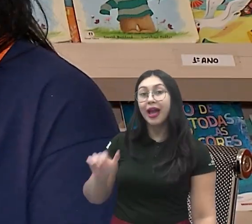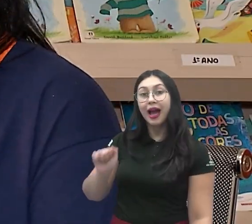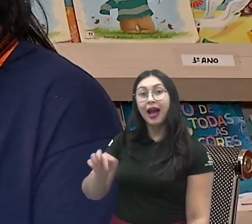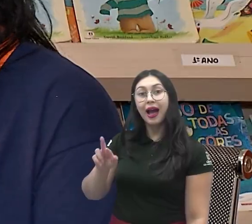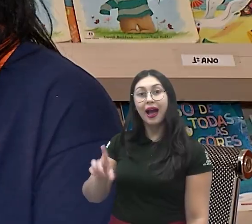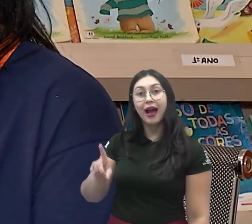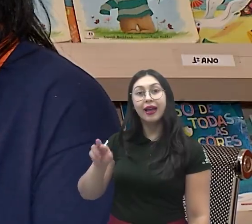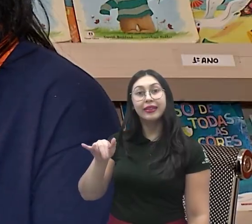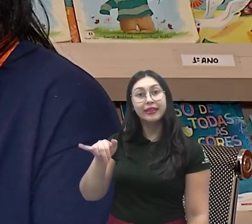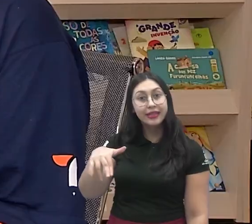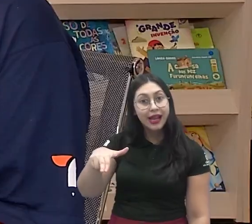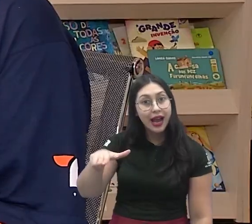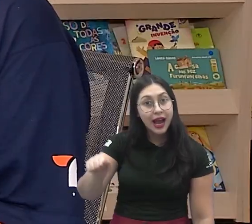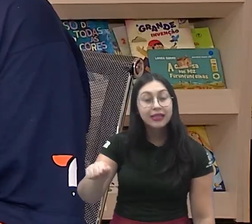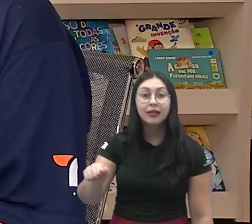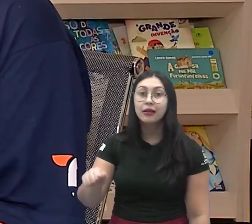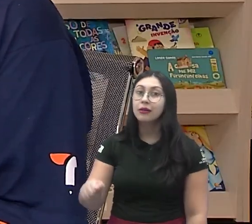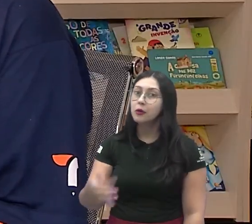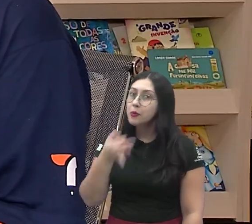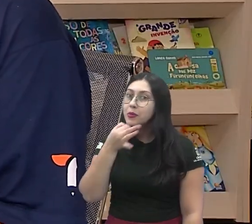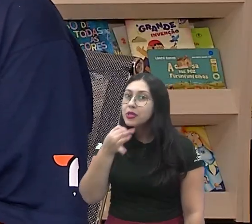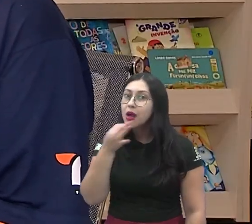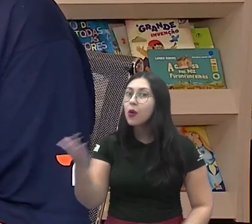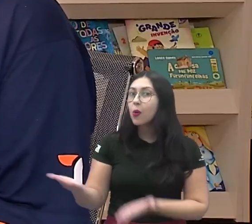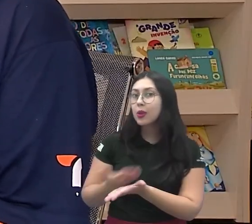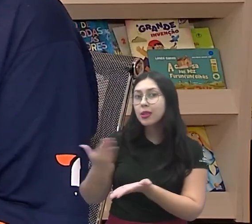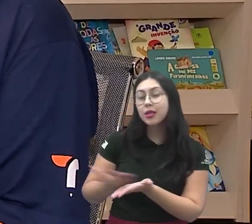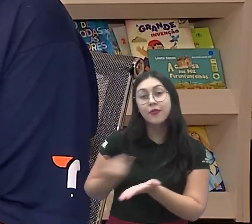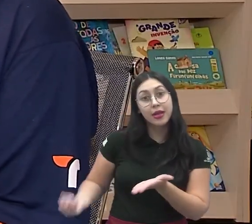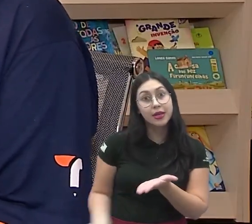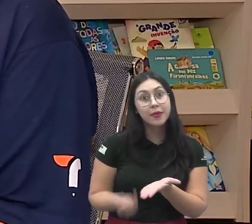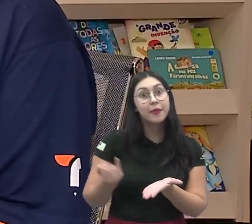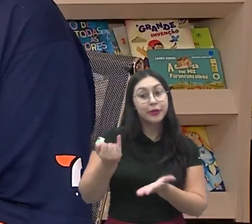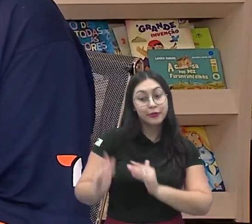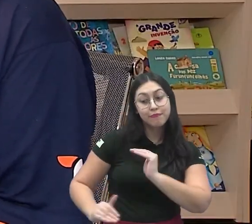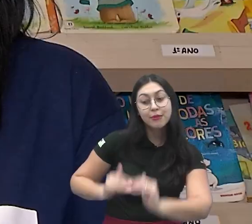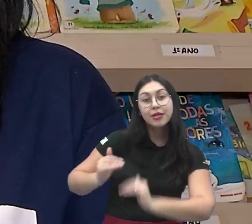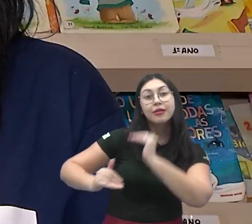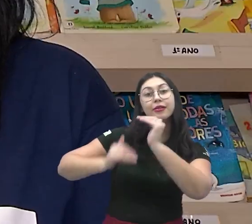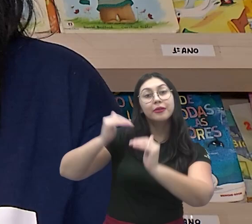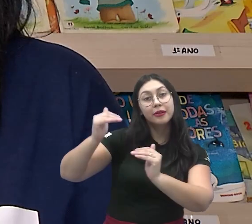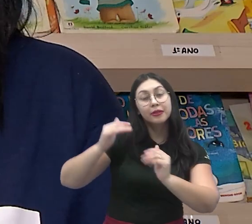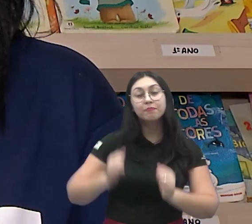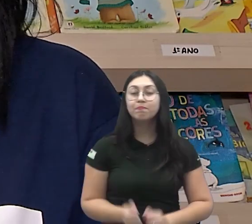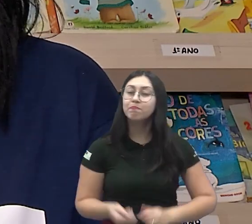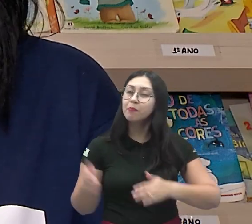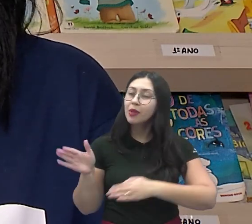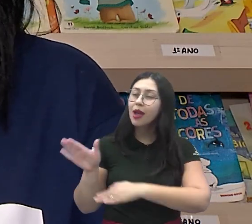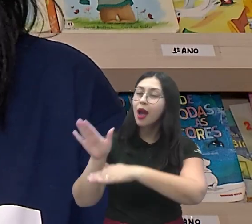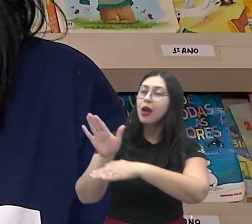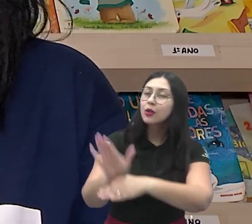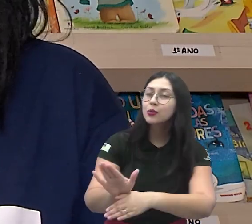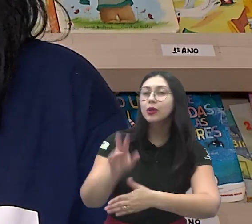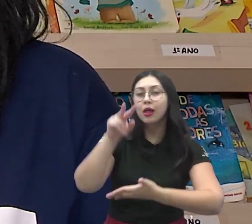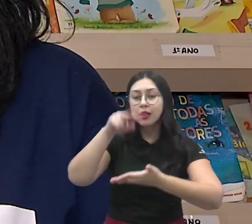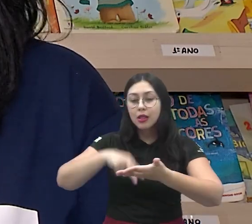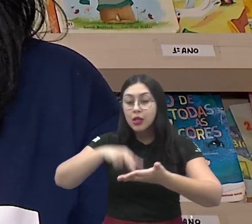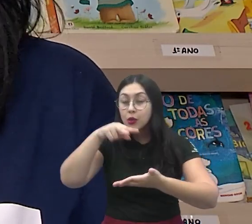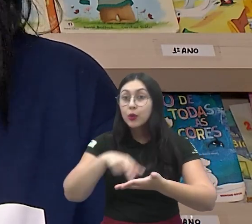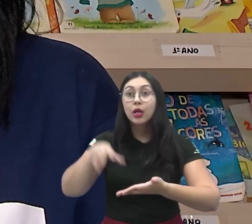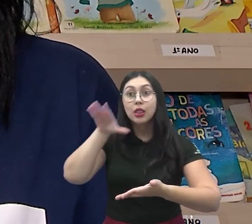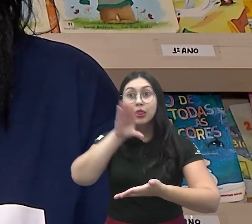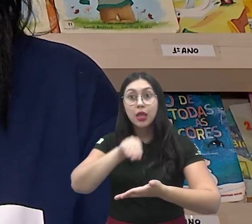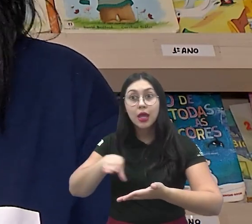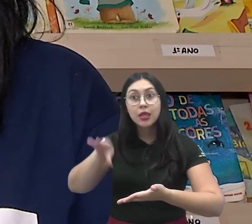Minas, os livros são fundamentais para o desenvolvimento infantil. Ajuda na leitura,